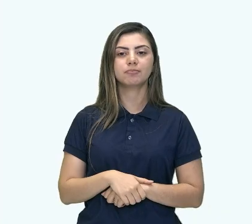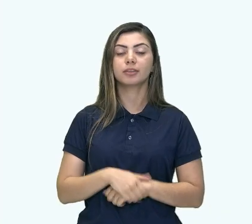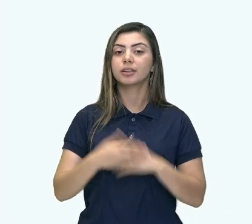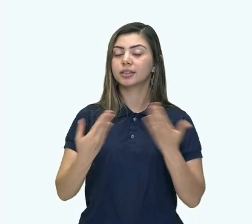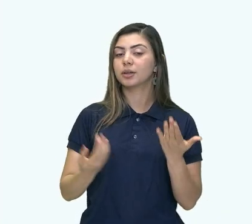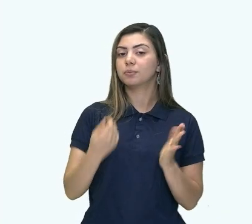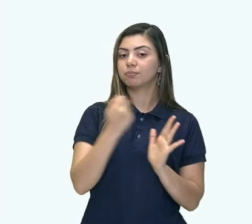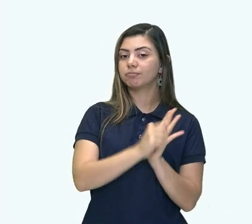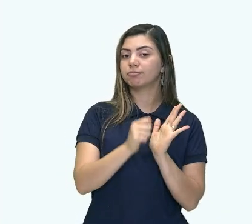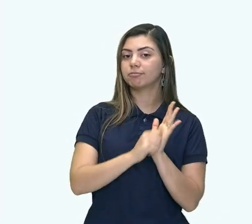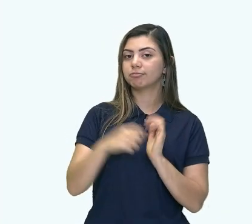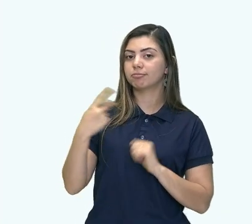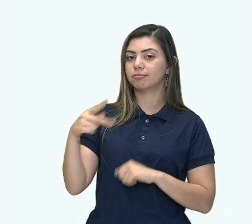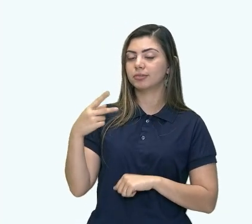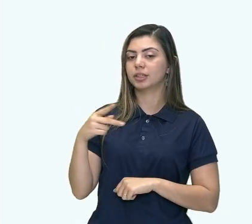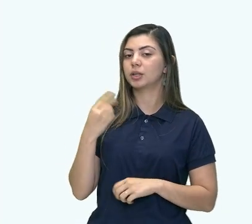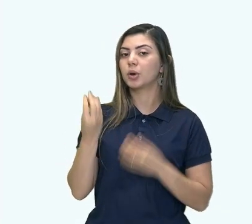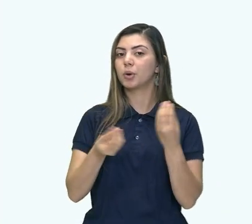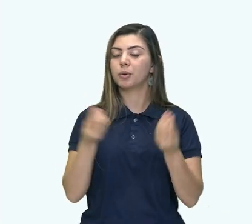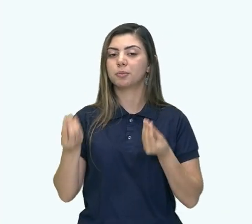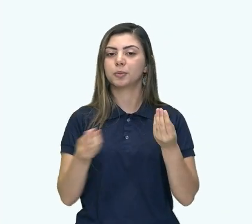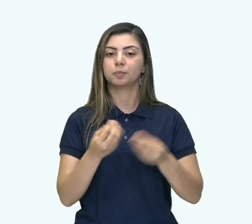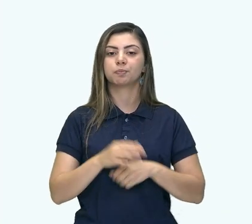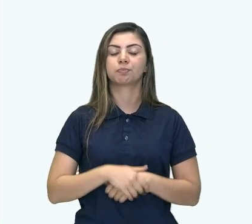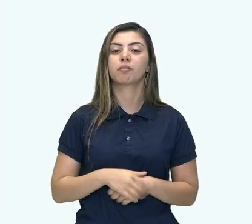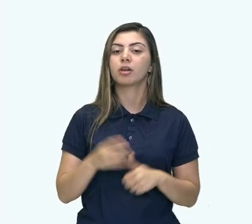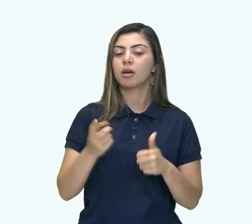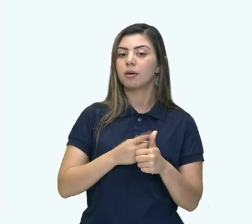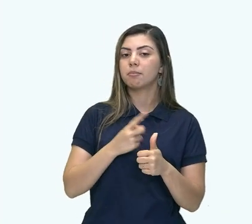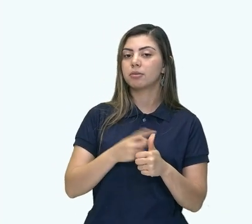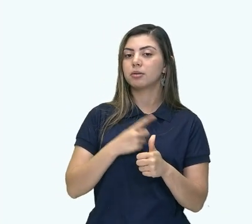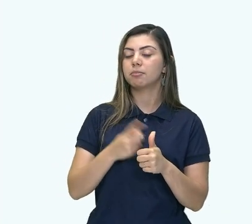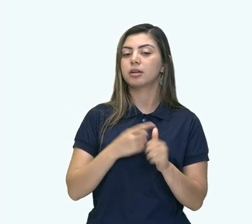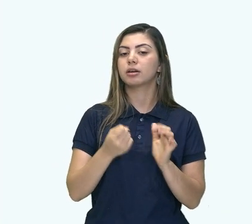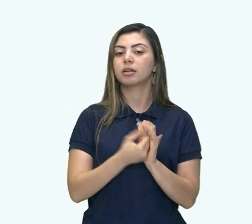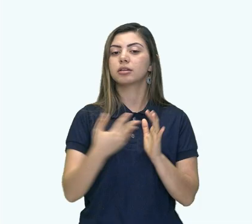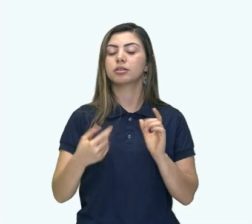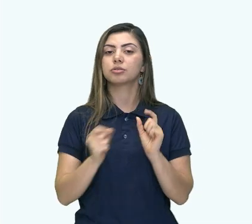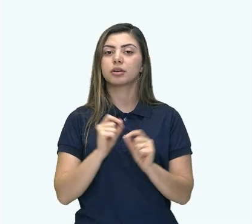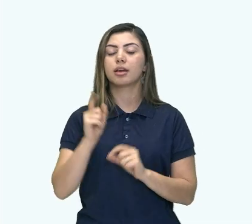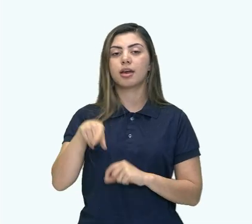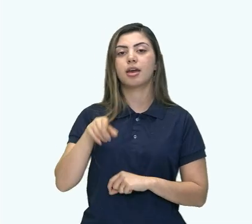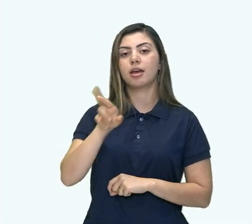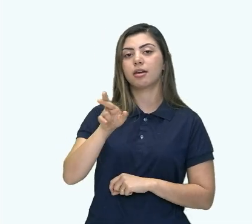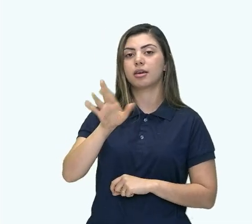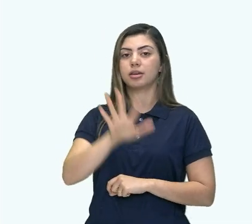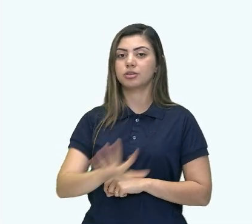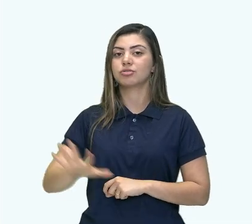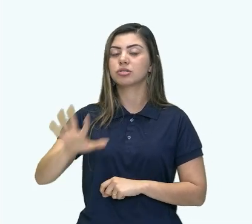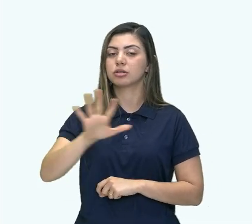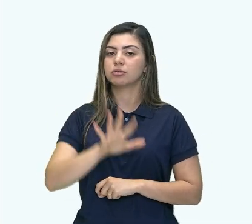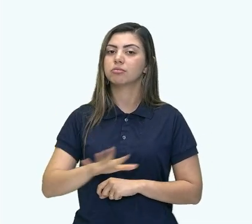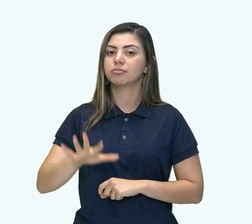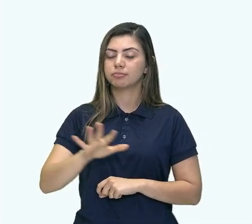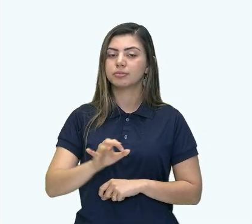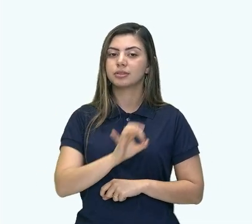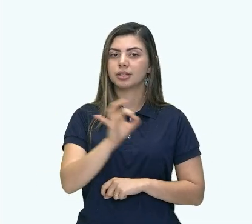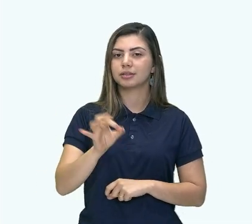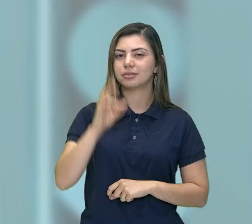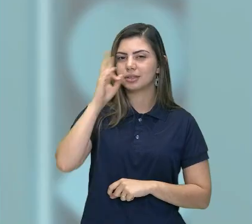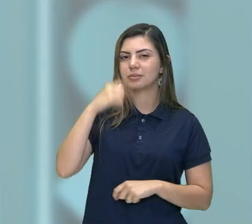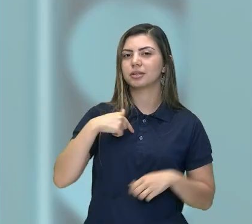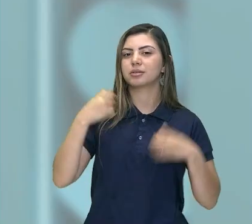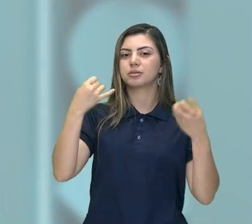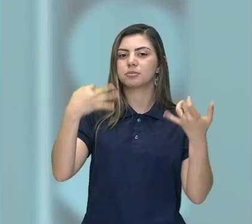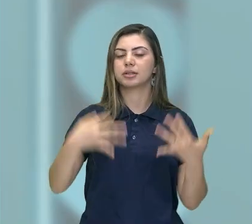da obra de Ariano Suassuna. Então, nós temos a primeira característica, que é o regionalismo, como eu já havia dito. Essa